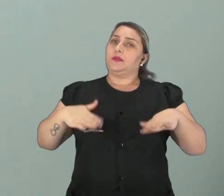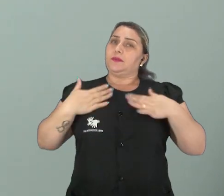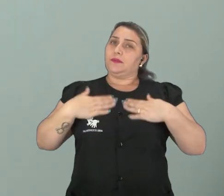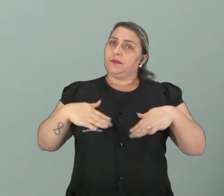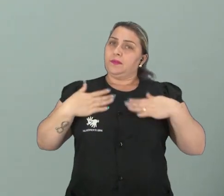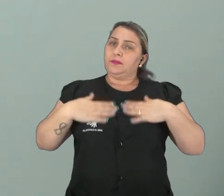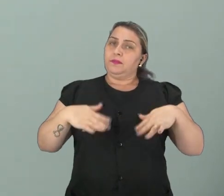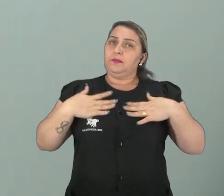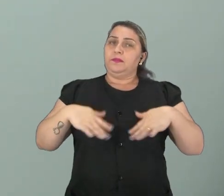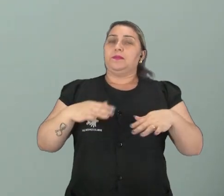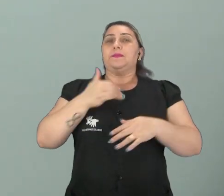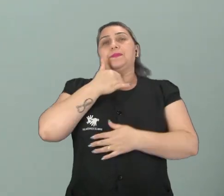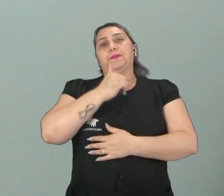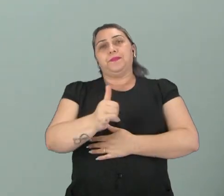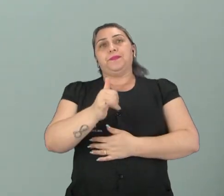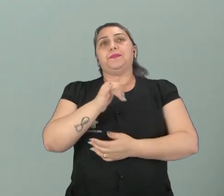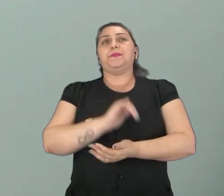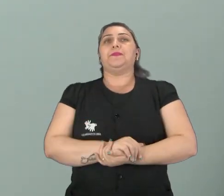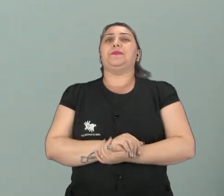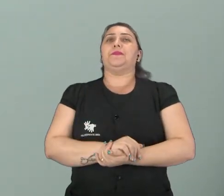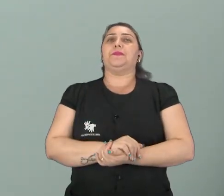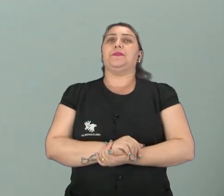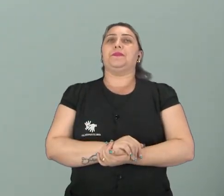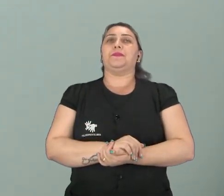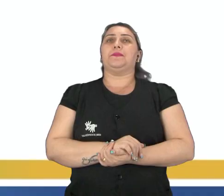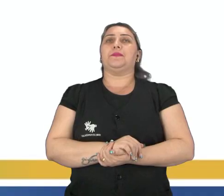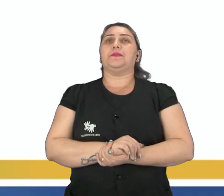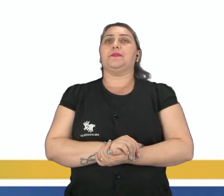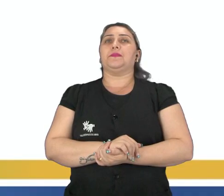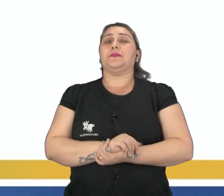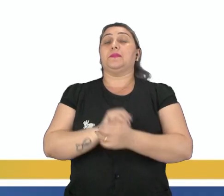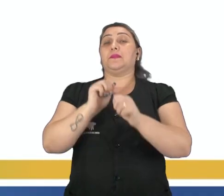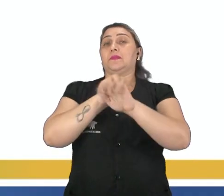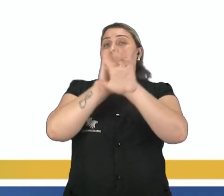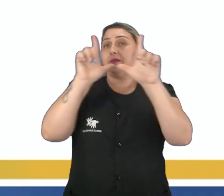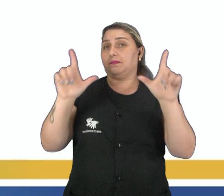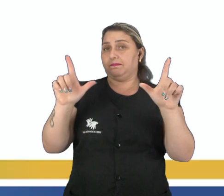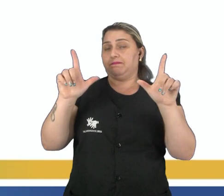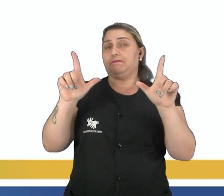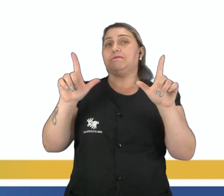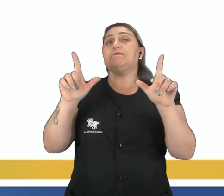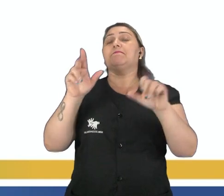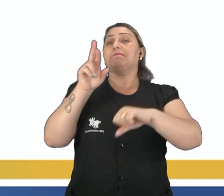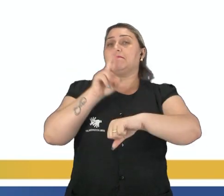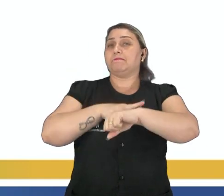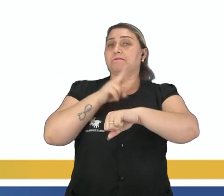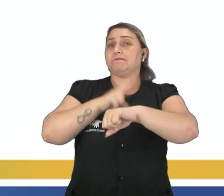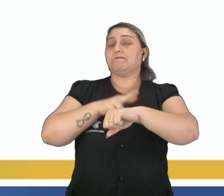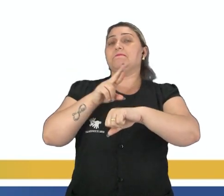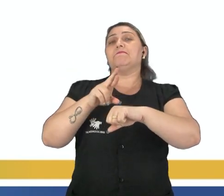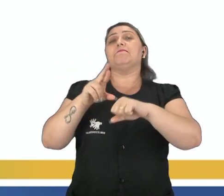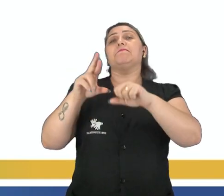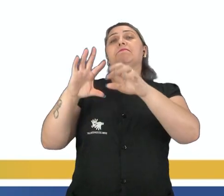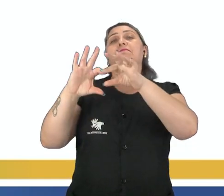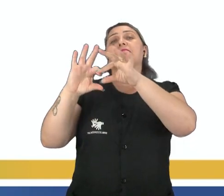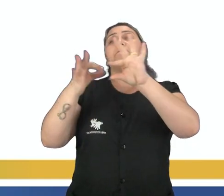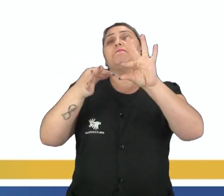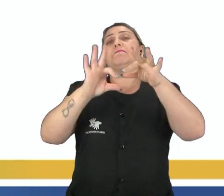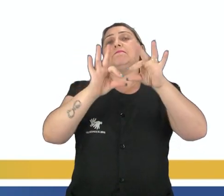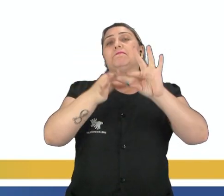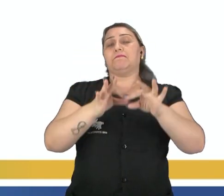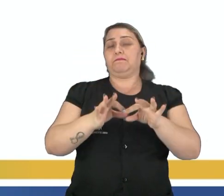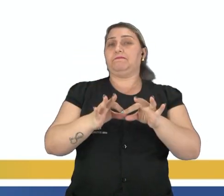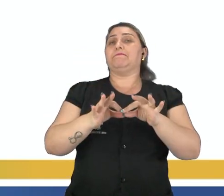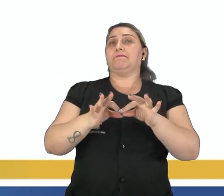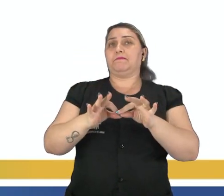né, para repor suas energias. E aí é claro que esse ritmo circadiano, como tudo que a